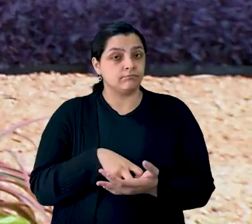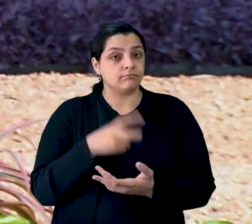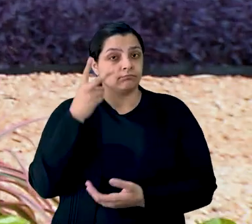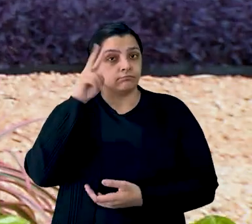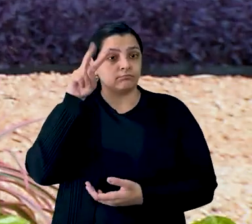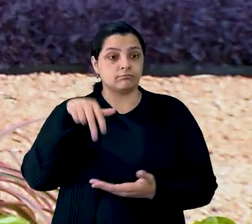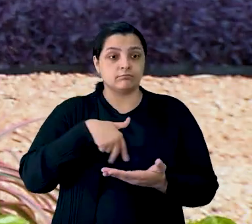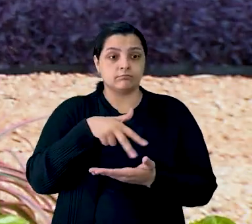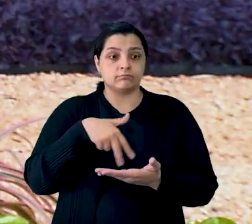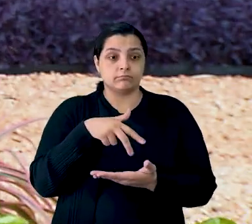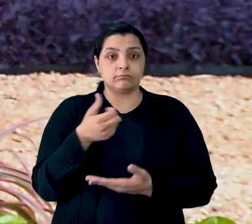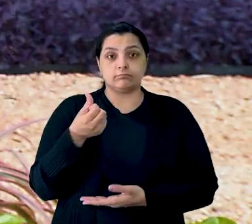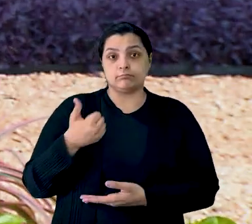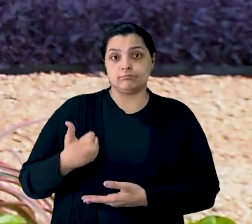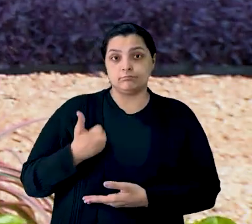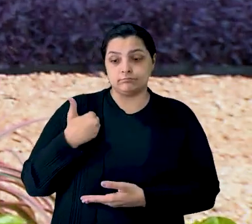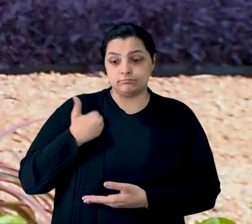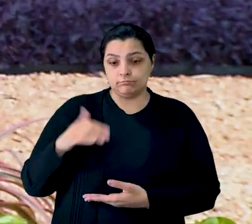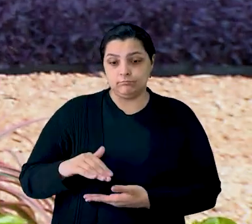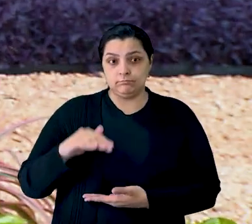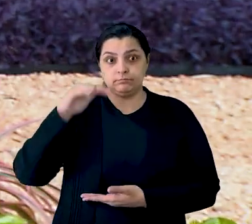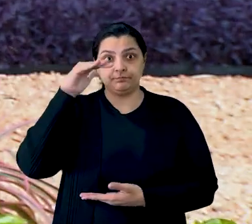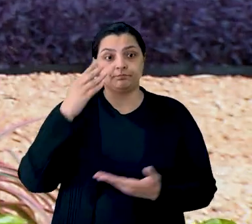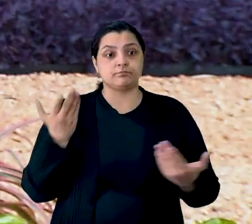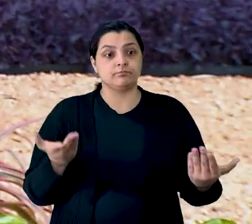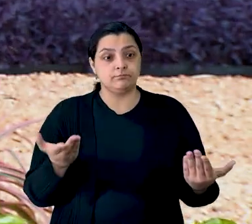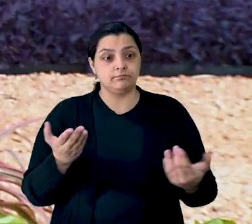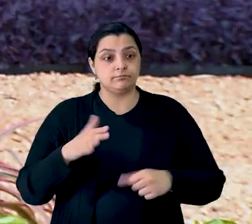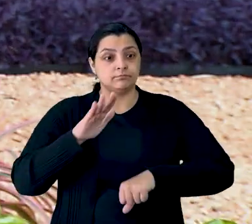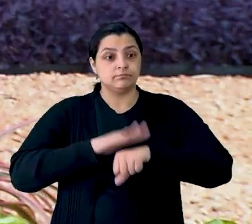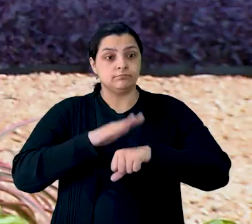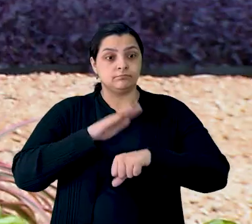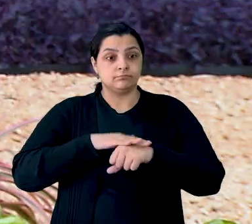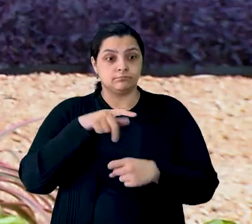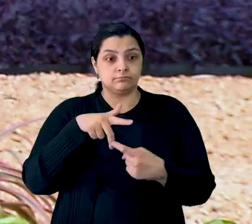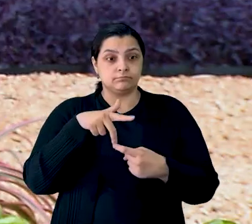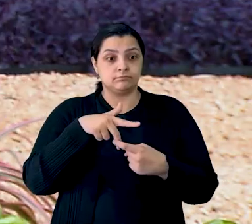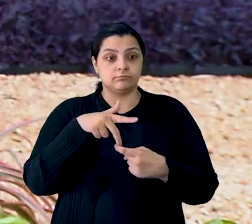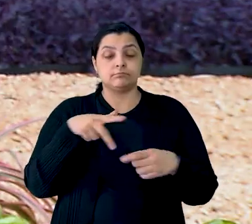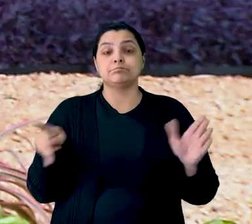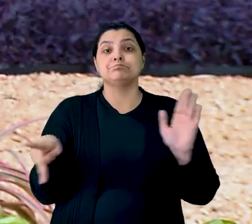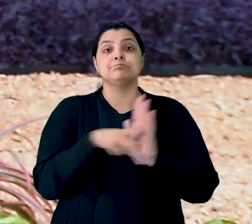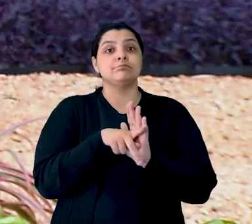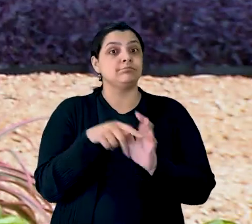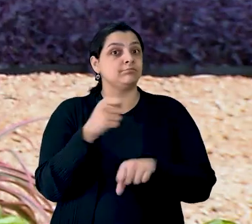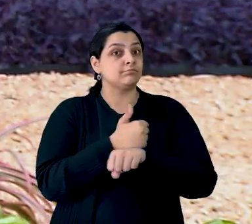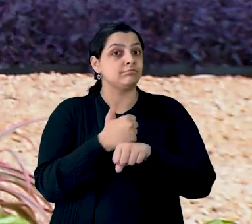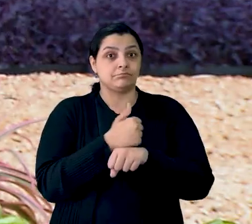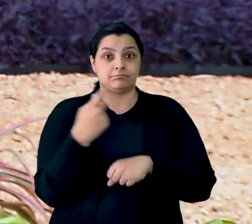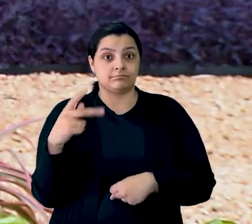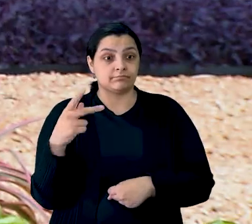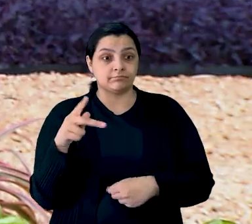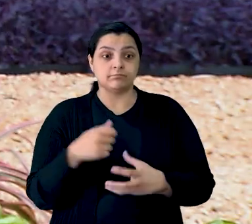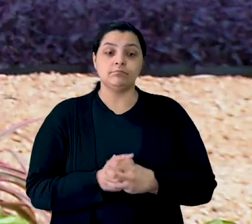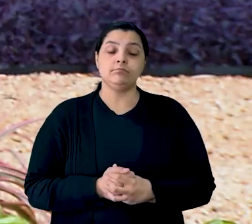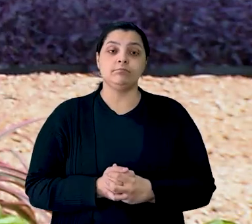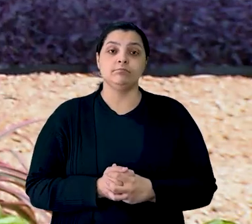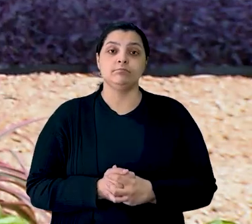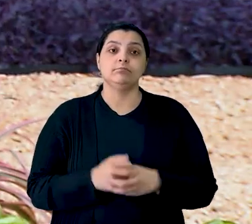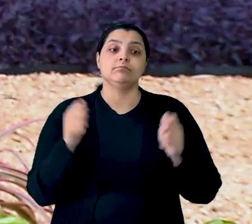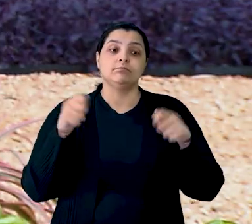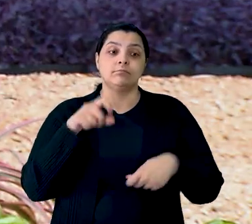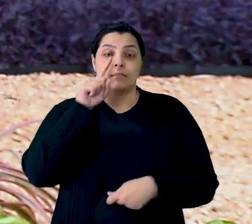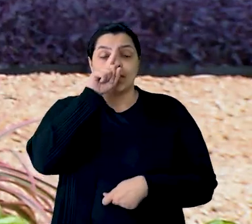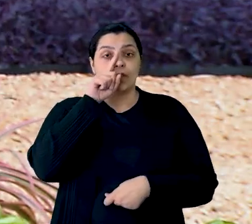sentença ressaltou que a mulher dançava desde os 6 anos de idade e teria desenvolvido uma lesão característica da profissão, que